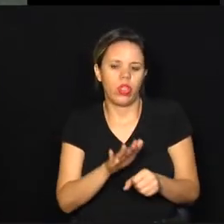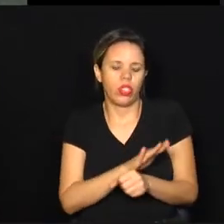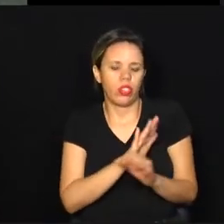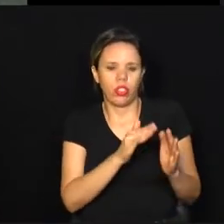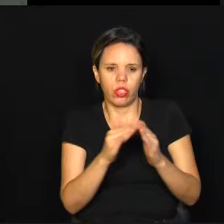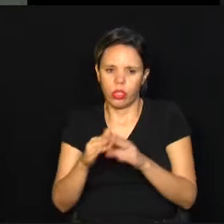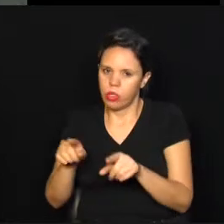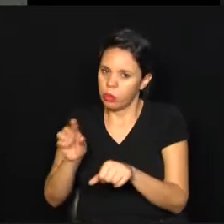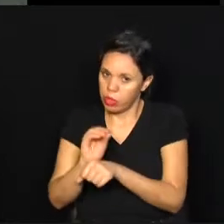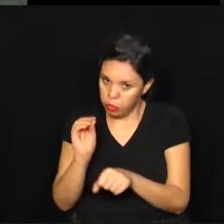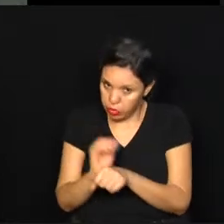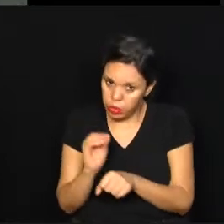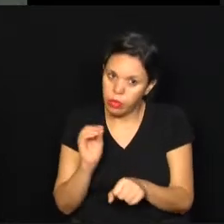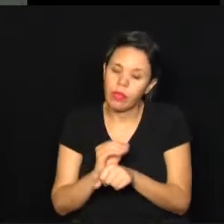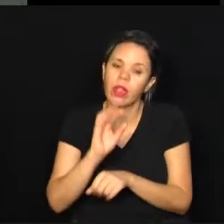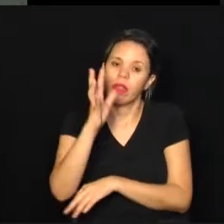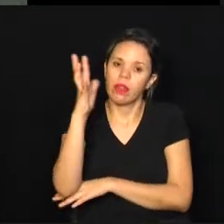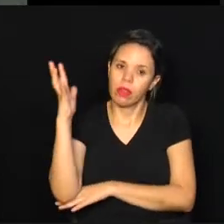preservar determinadas